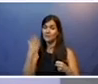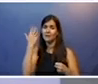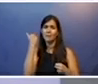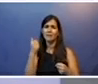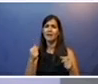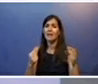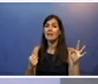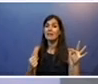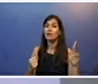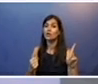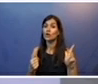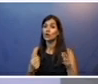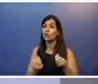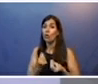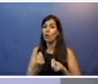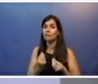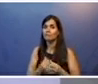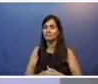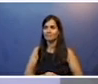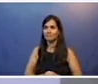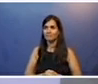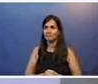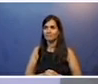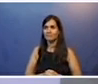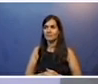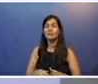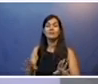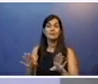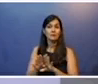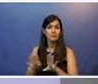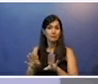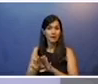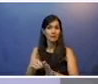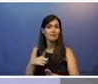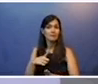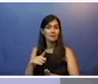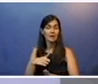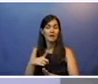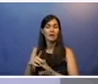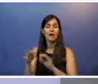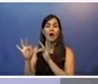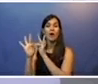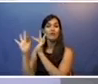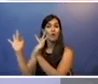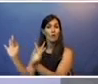Agora para achar tangente. Tangente tem essa formulinha também, que é seno dividido por cosseno.